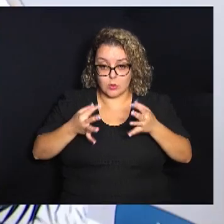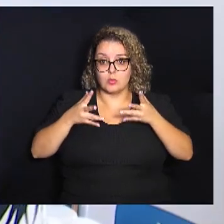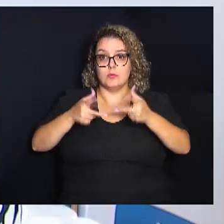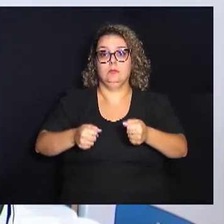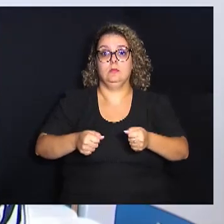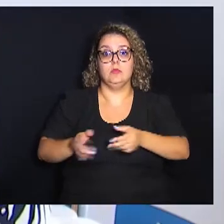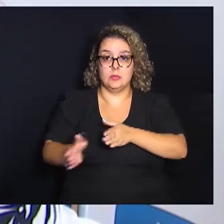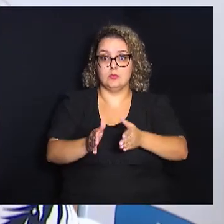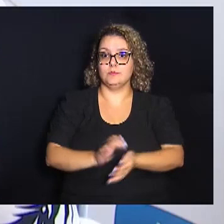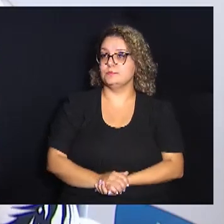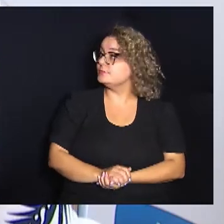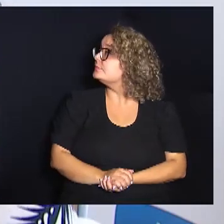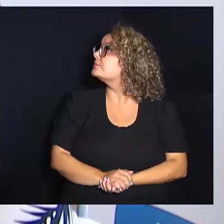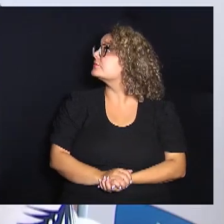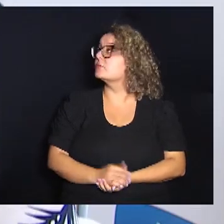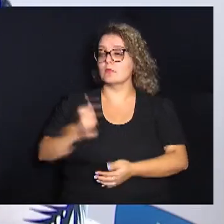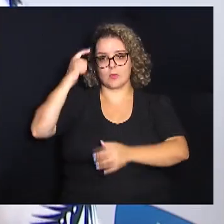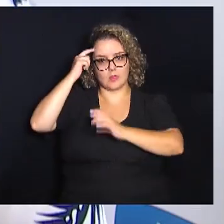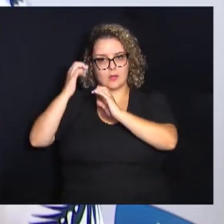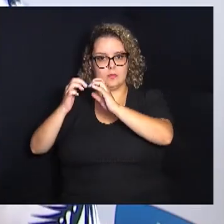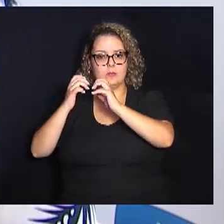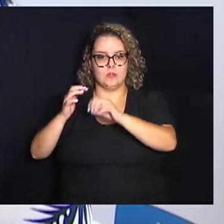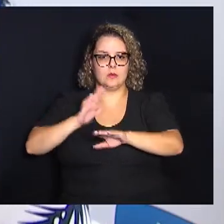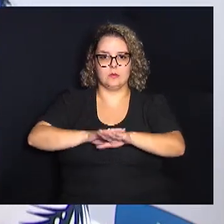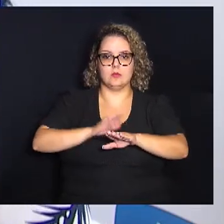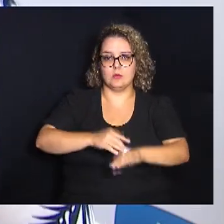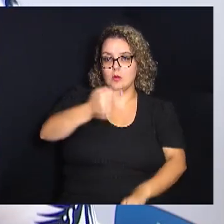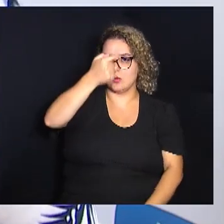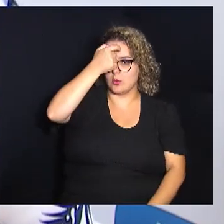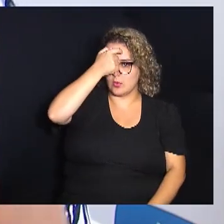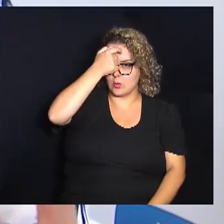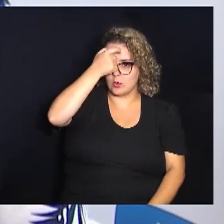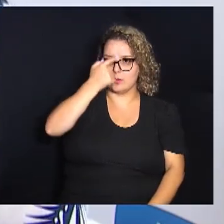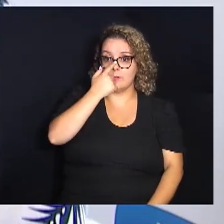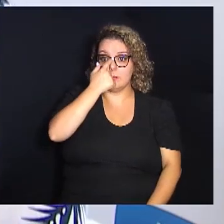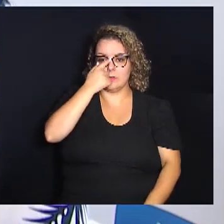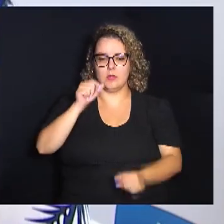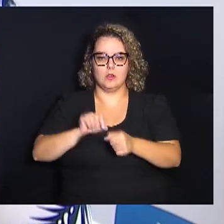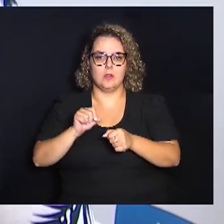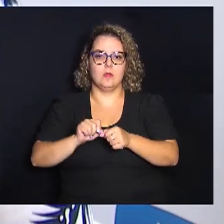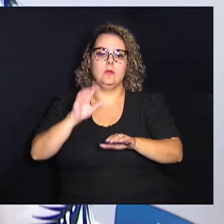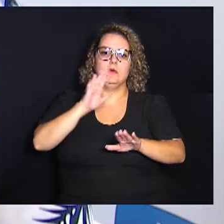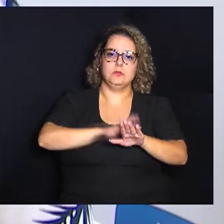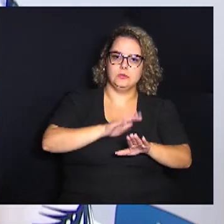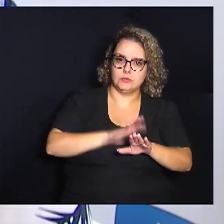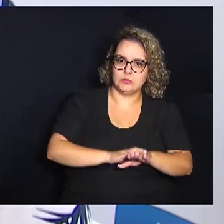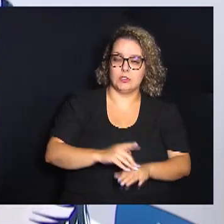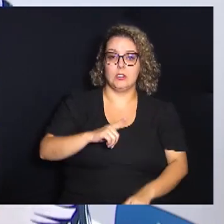Um cérebro ativo, a gente sempre começa com um estado mais consciente. Então, eu estou realizando uma atividade, eu ter